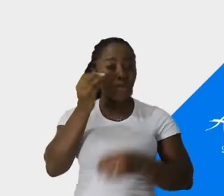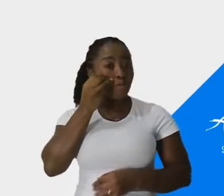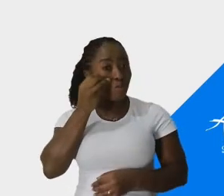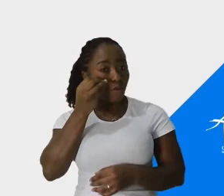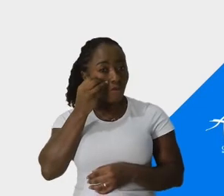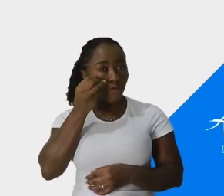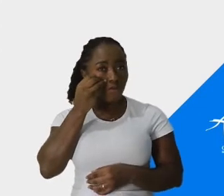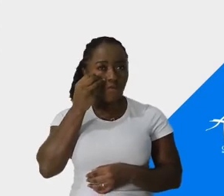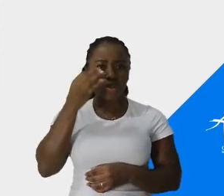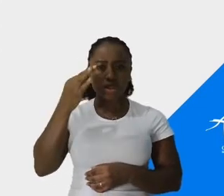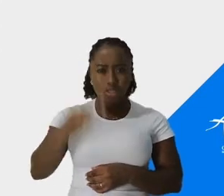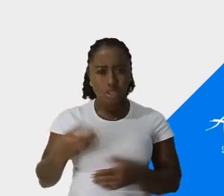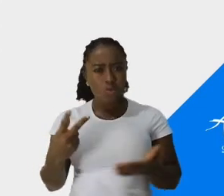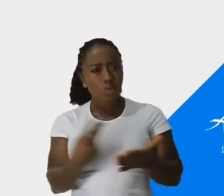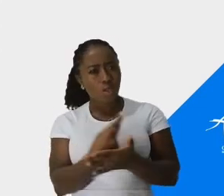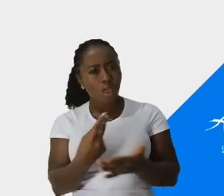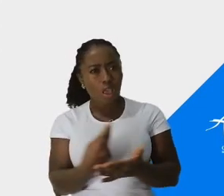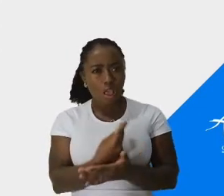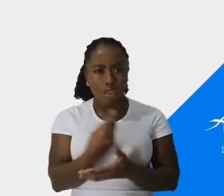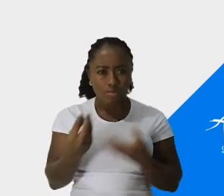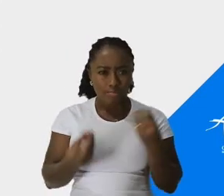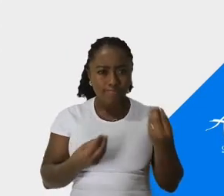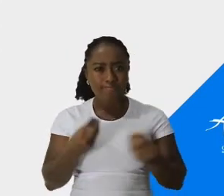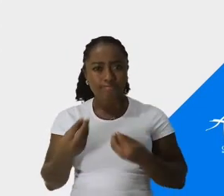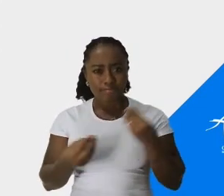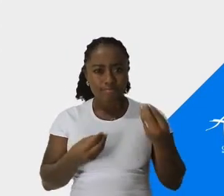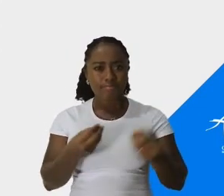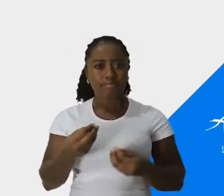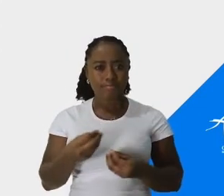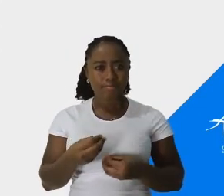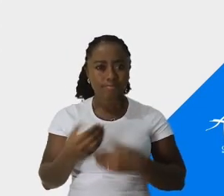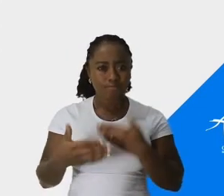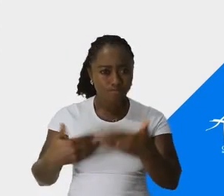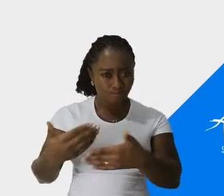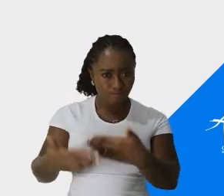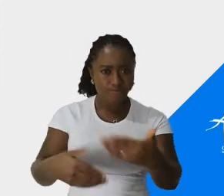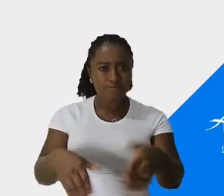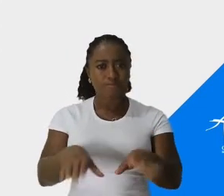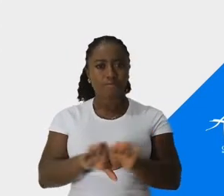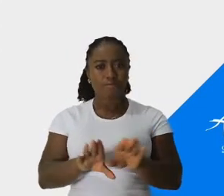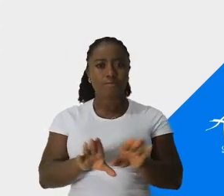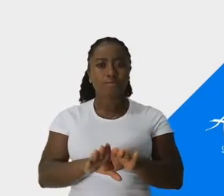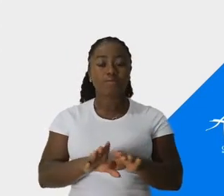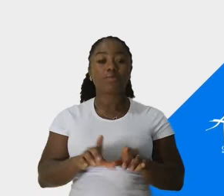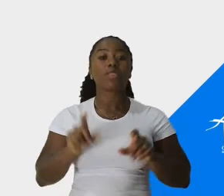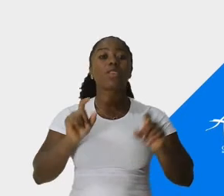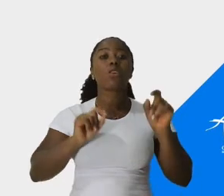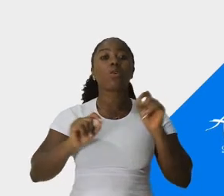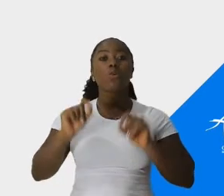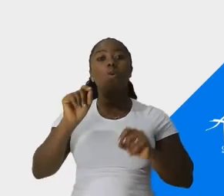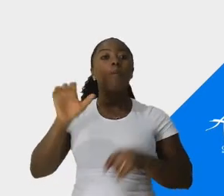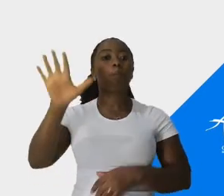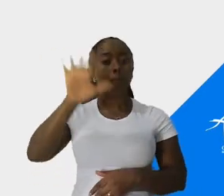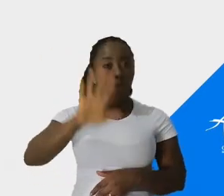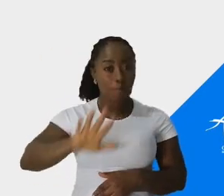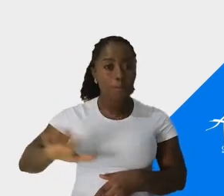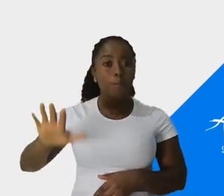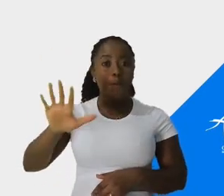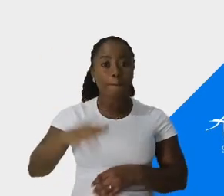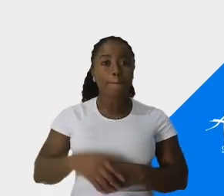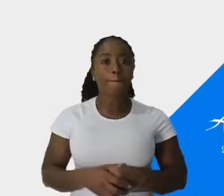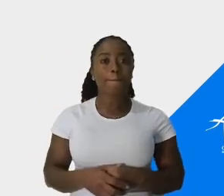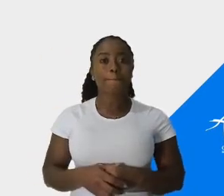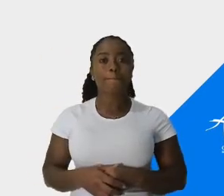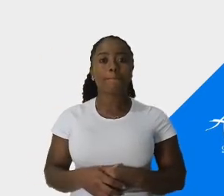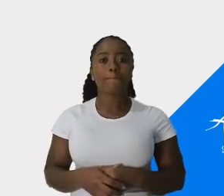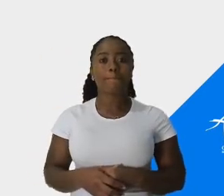Bem, aqui tem algumas imagens do VADA, né? Então, o que acontece no VADA, né? Nós vamos para centro cirúrgico, o